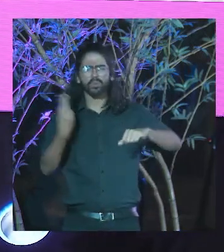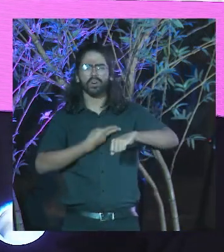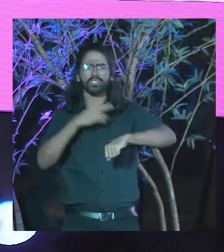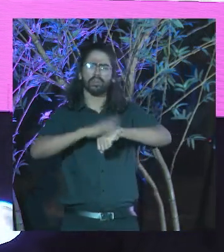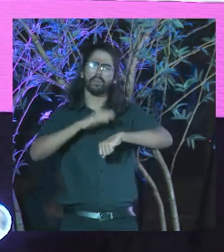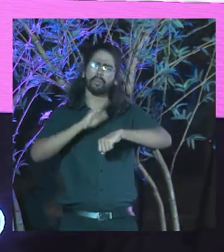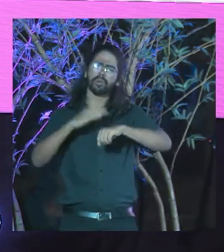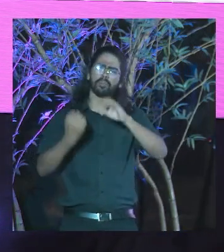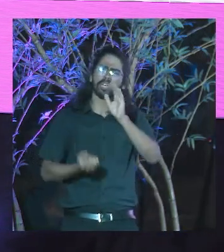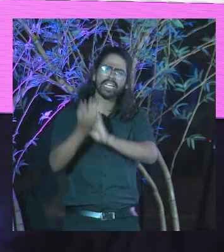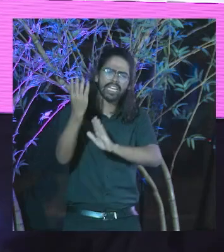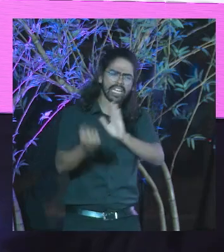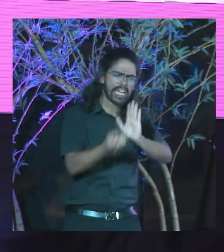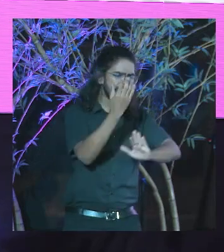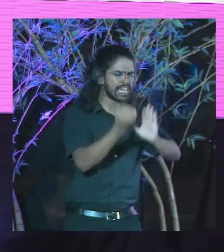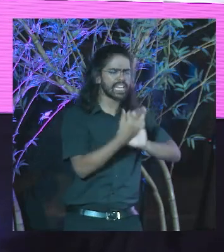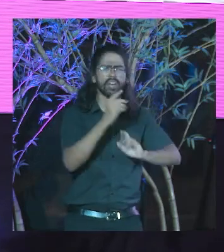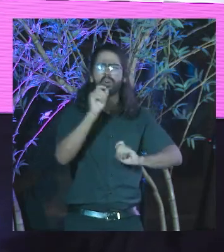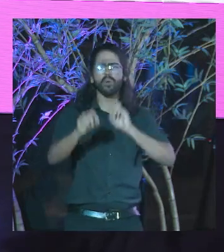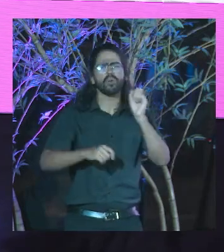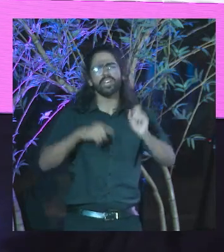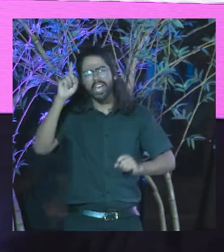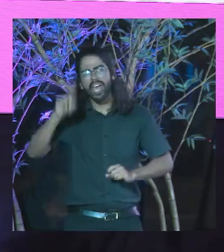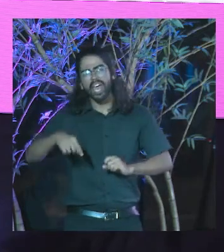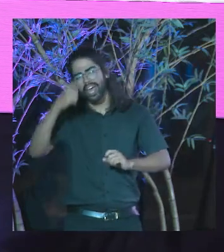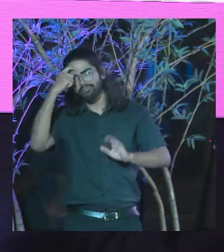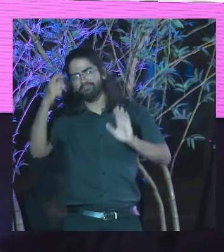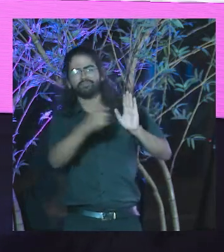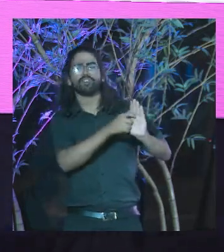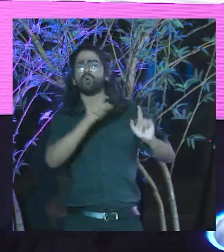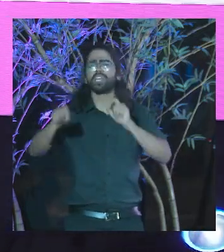no Instituto, como um todo, é produzido por inteligência artificial.